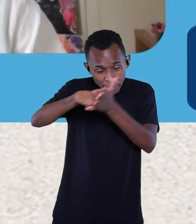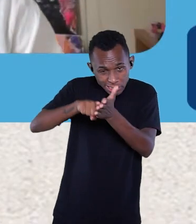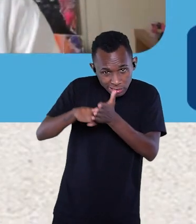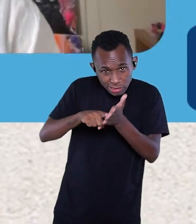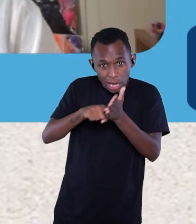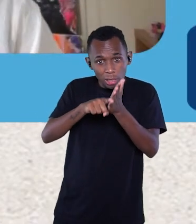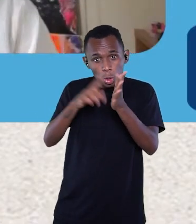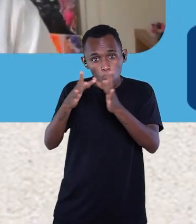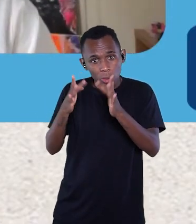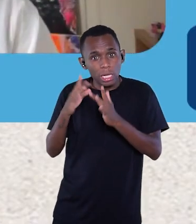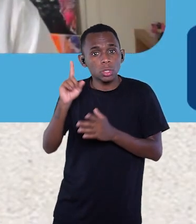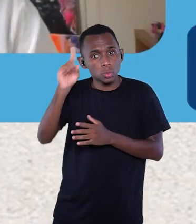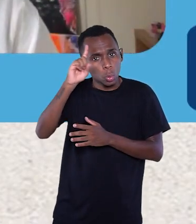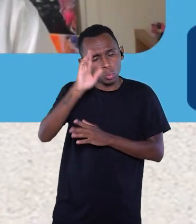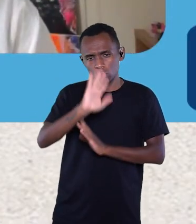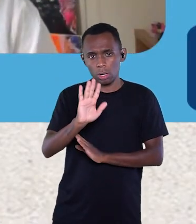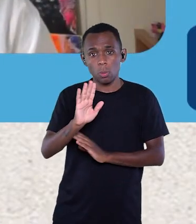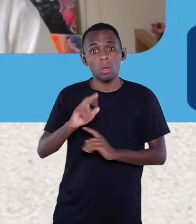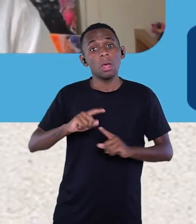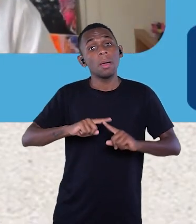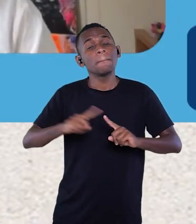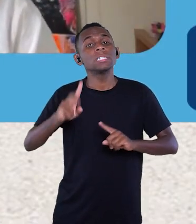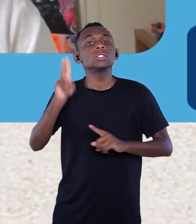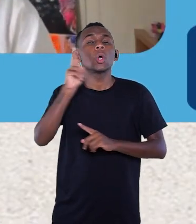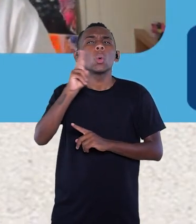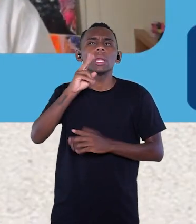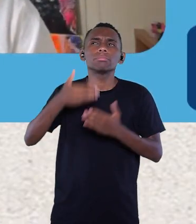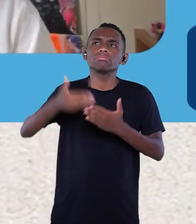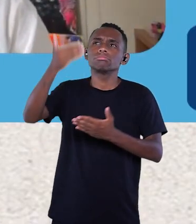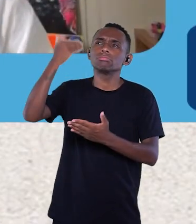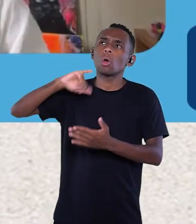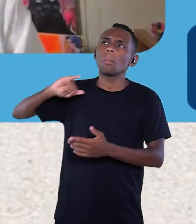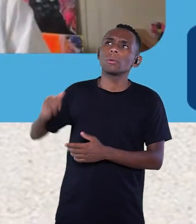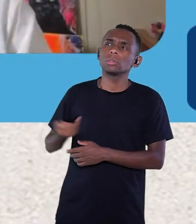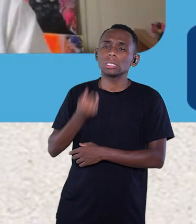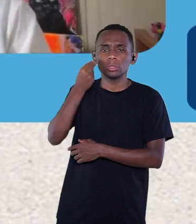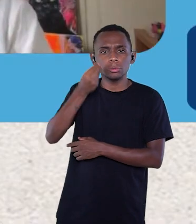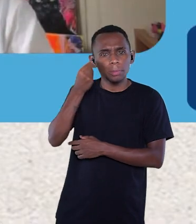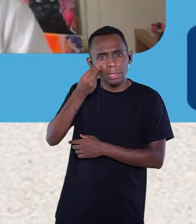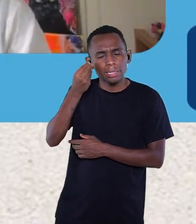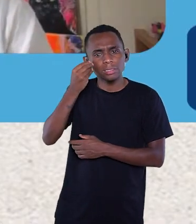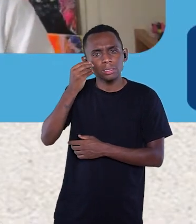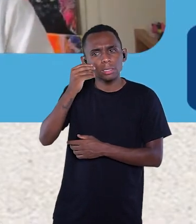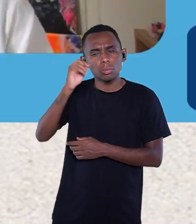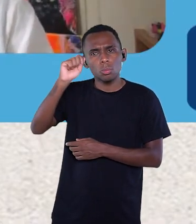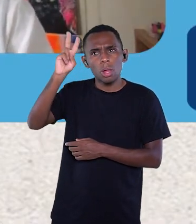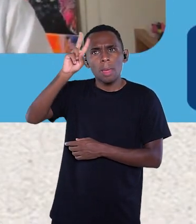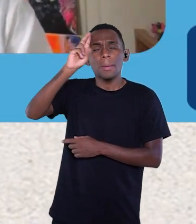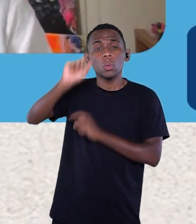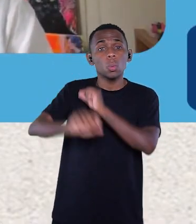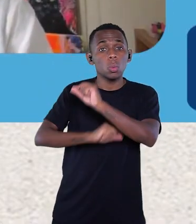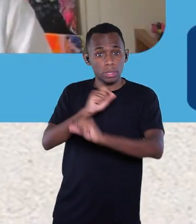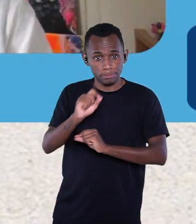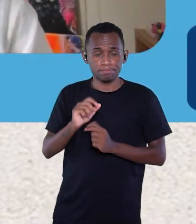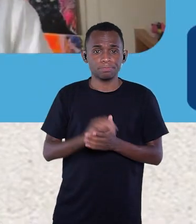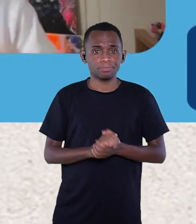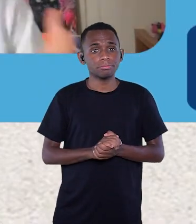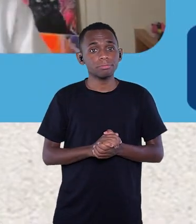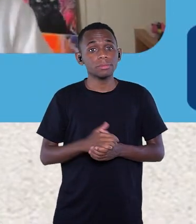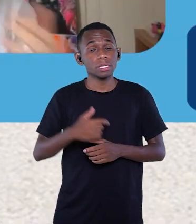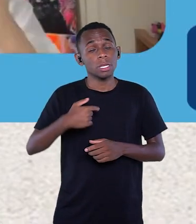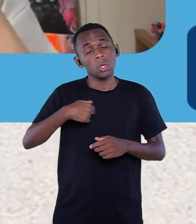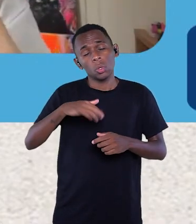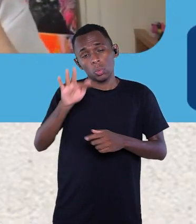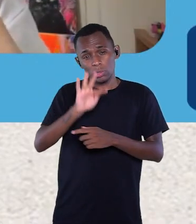assim. Mas aí, no meu caso, eu lembro de uma vez que eu tive um insight, assim, que foi quando eu